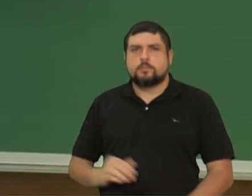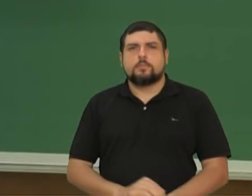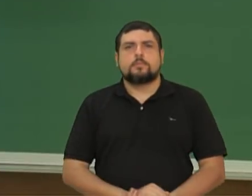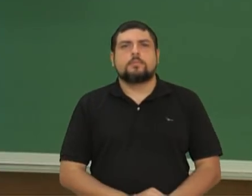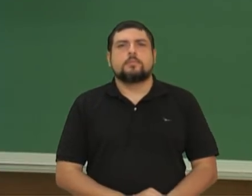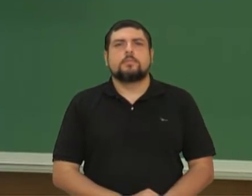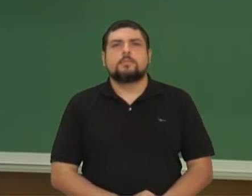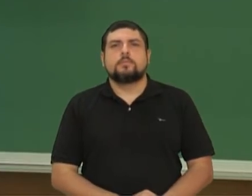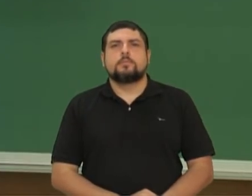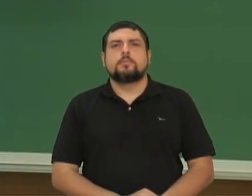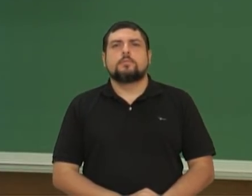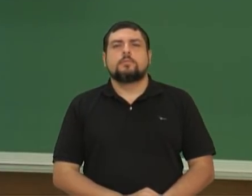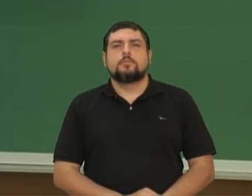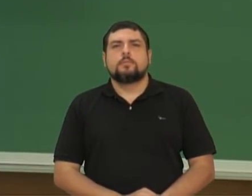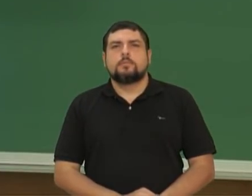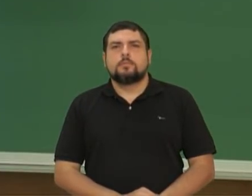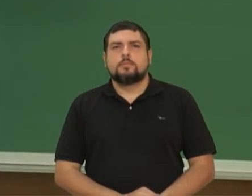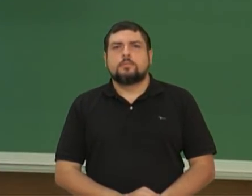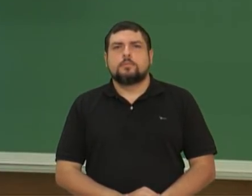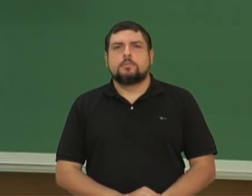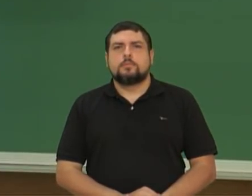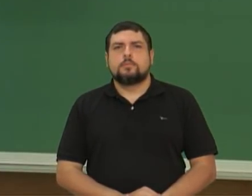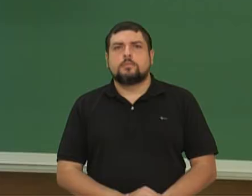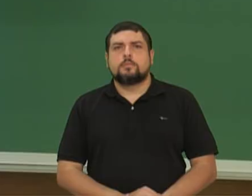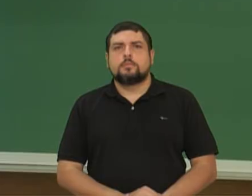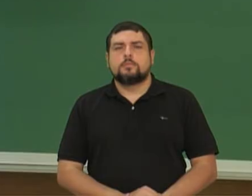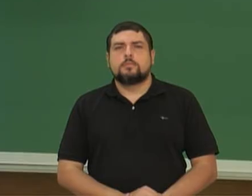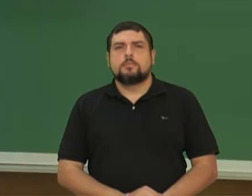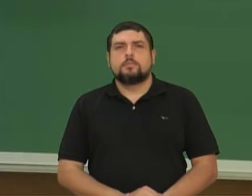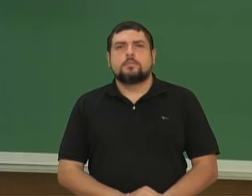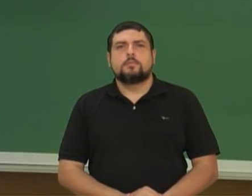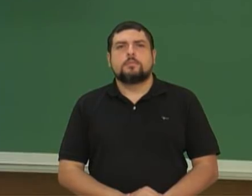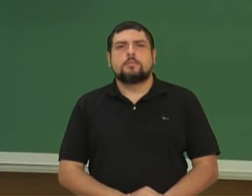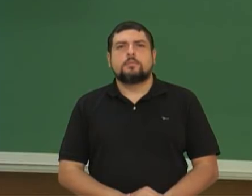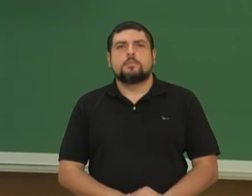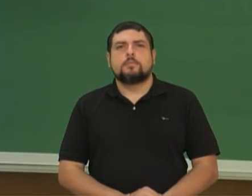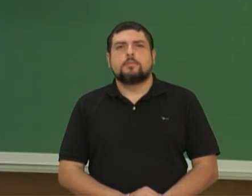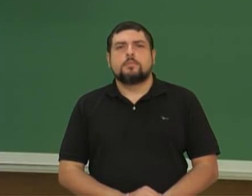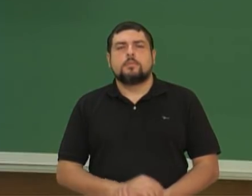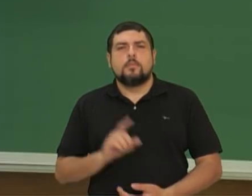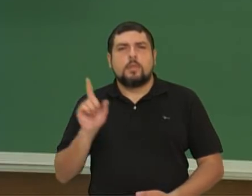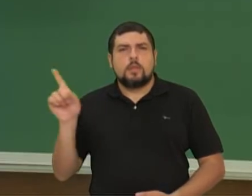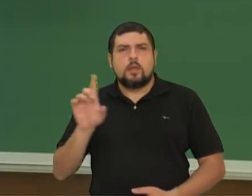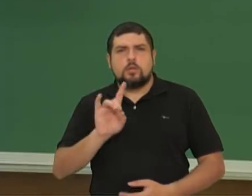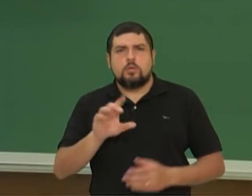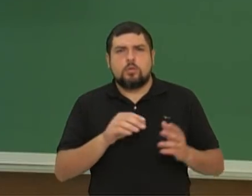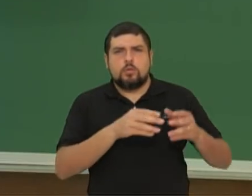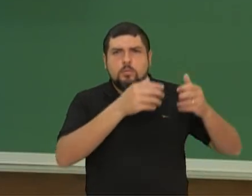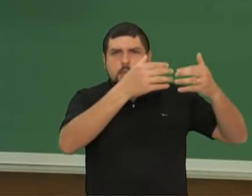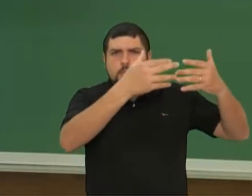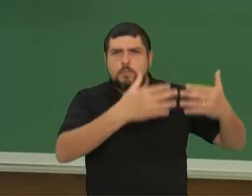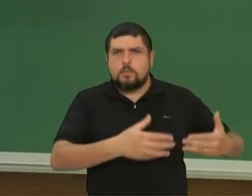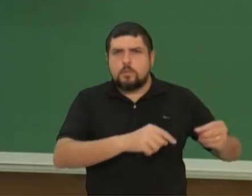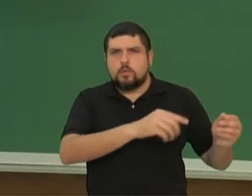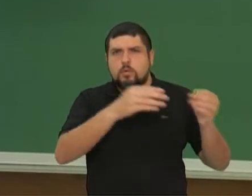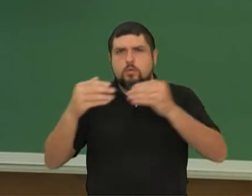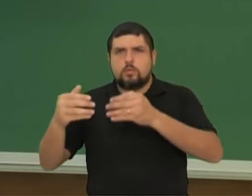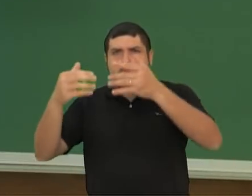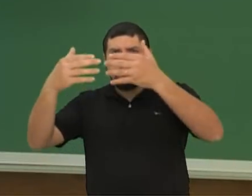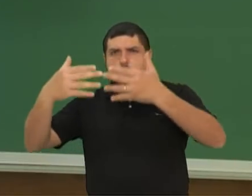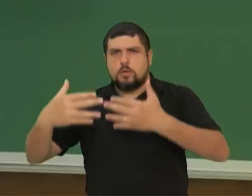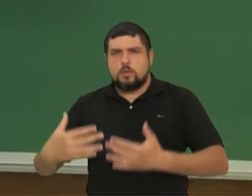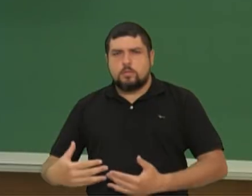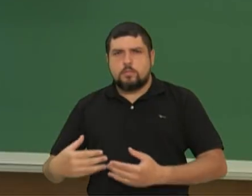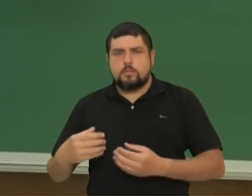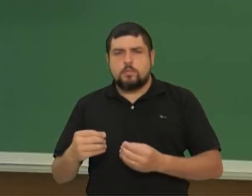2. Aqui o professor só fez um espelho, tá, gente? Não tá? Você só trocou de lado. Escreveu o 3x para cá e escreveu o menos